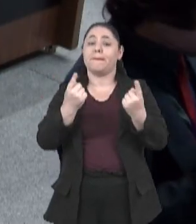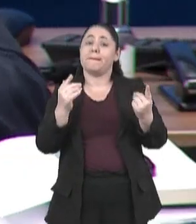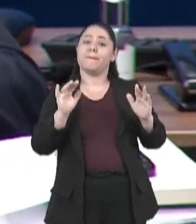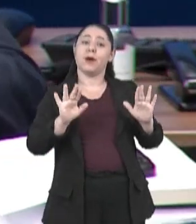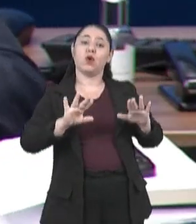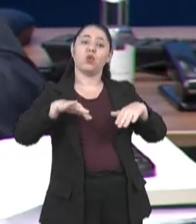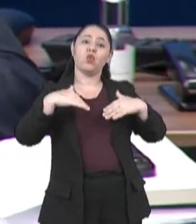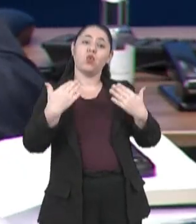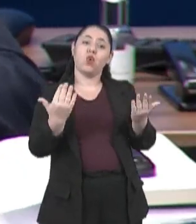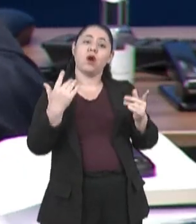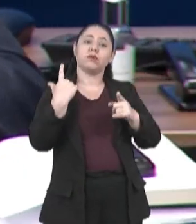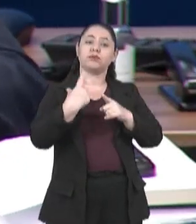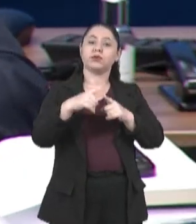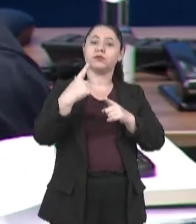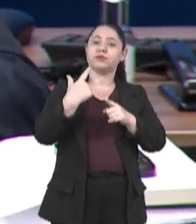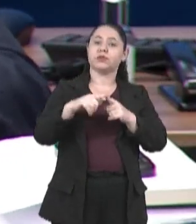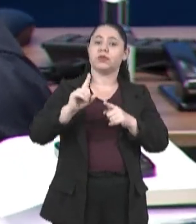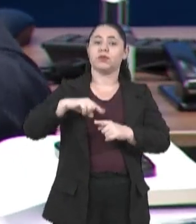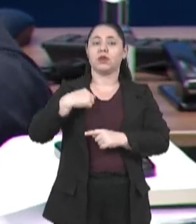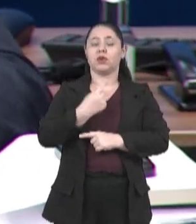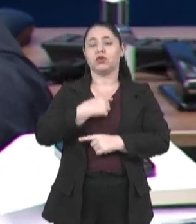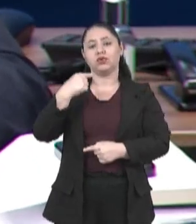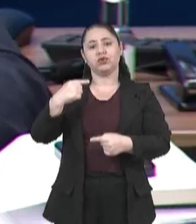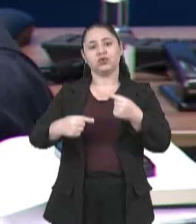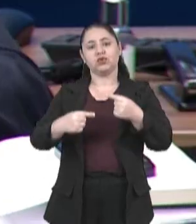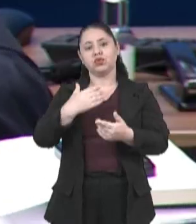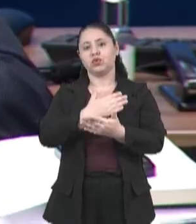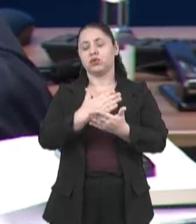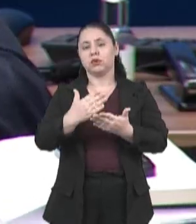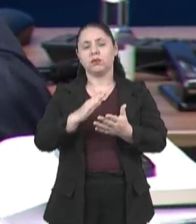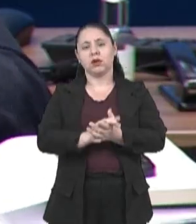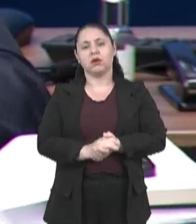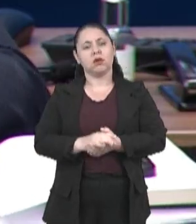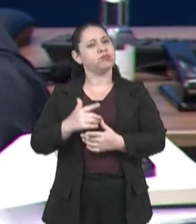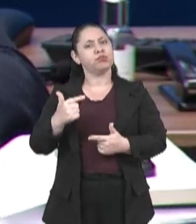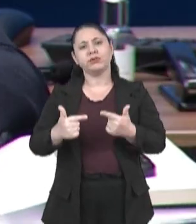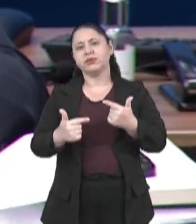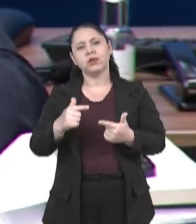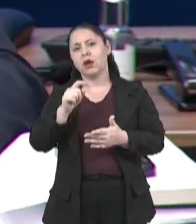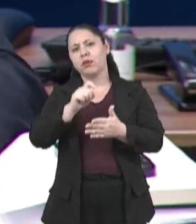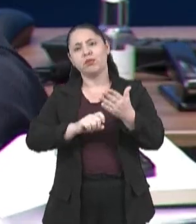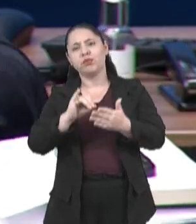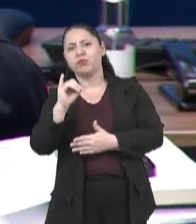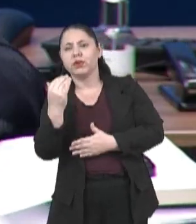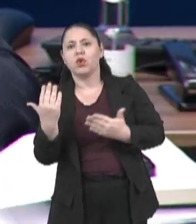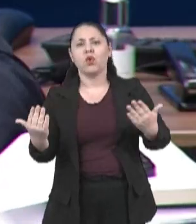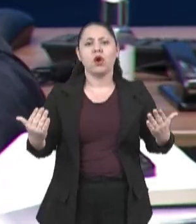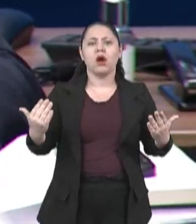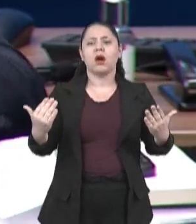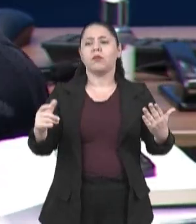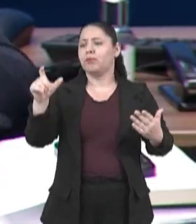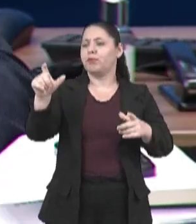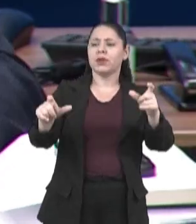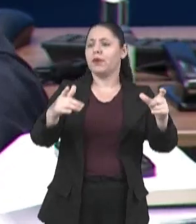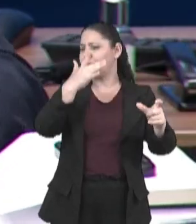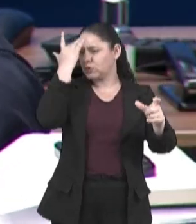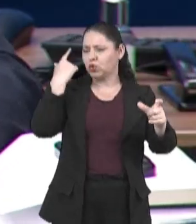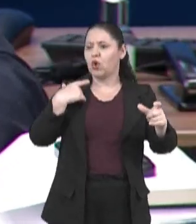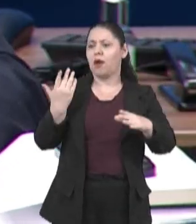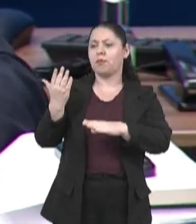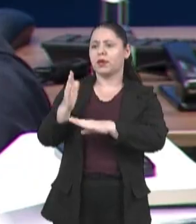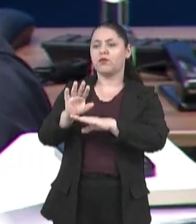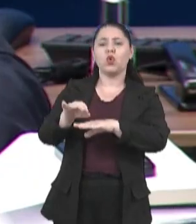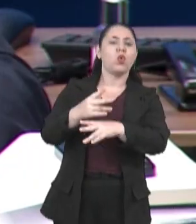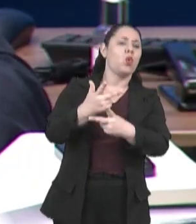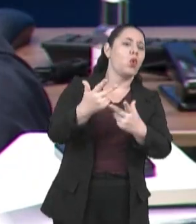Agora, qual que é o problema da gente abrir um debate aqui sobre essa política de incentivo fiscal, a quem é concedida, em que